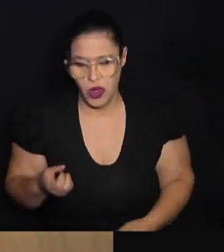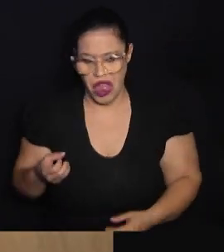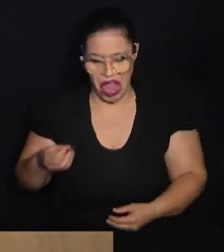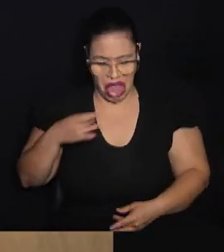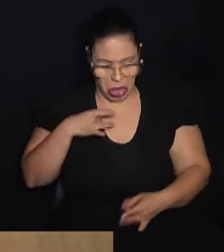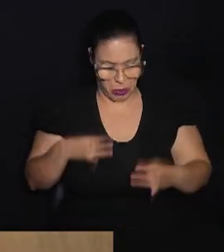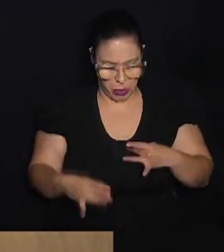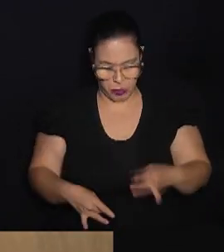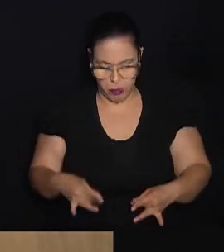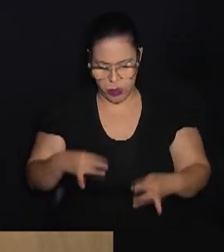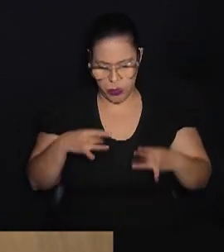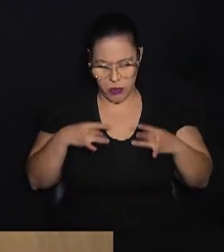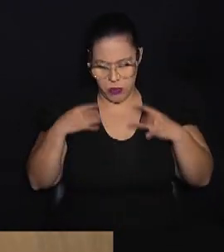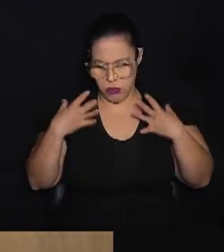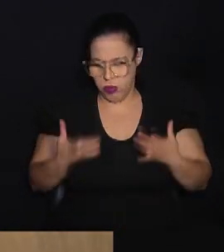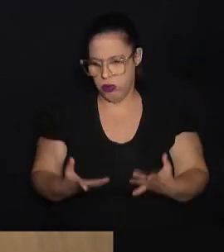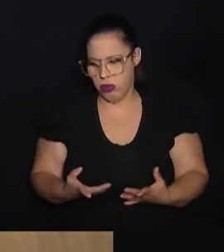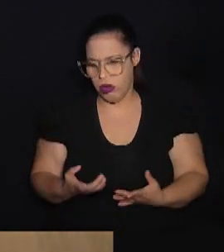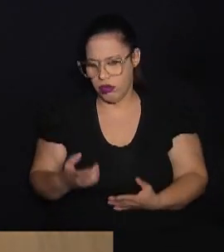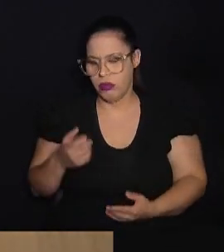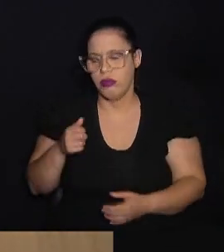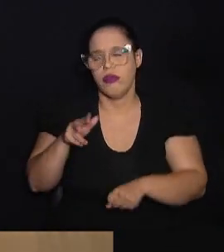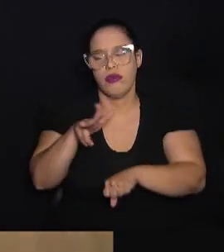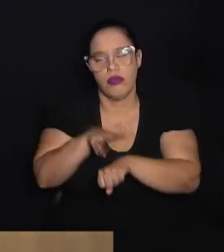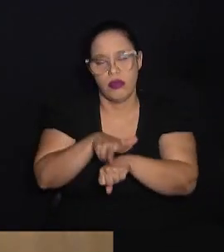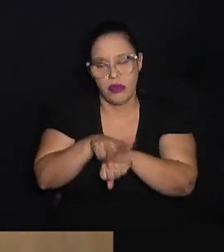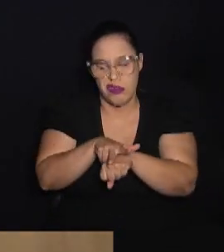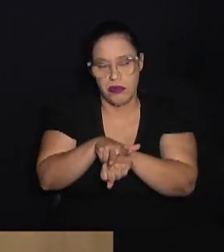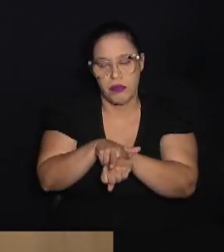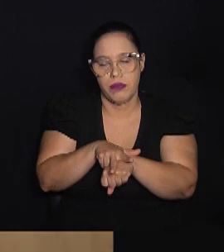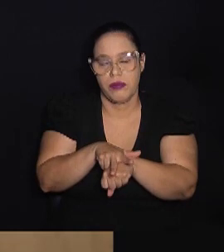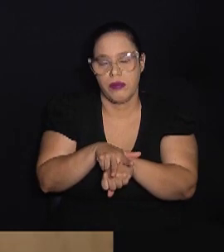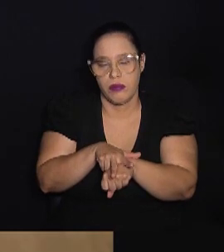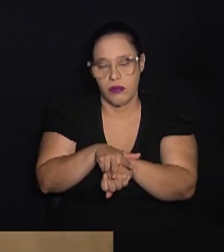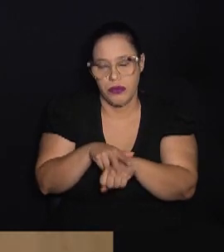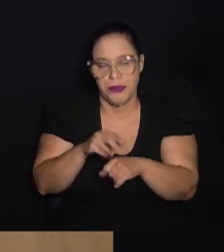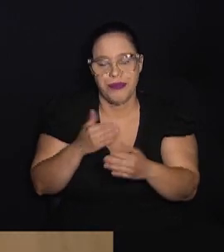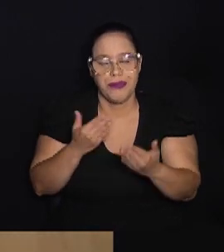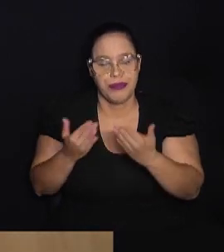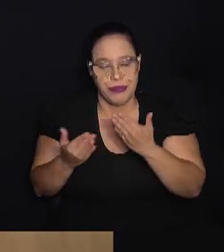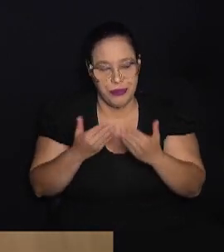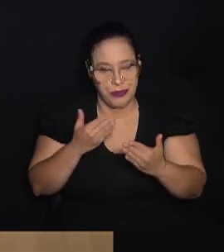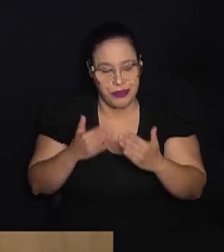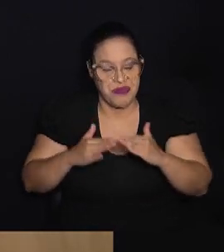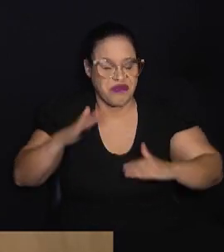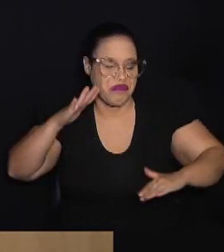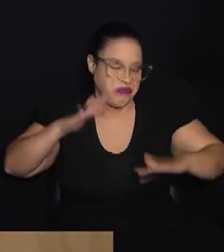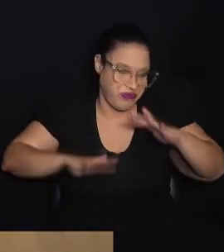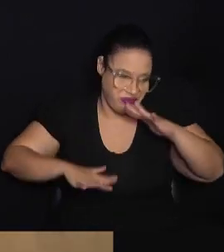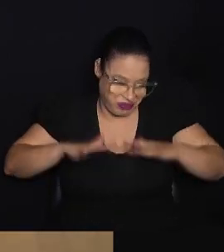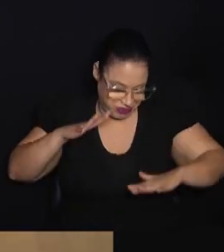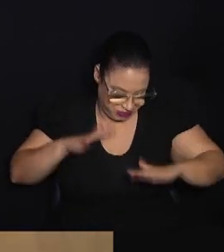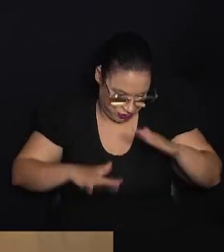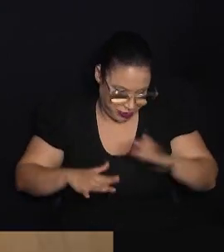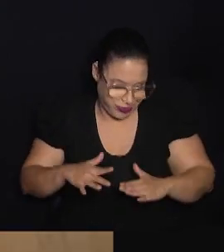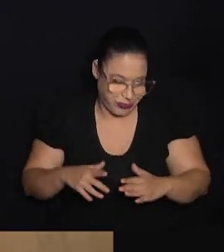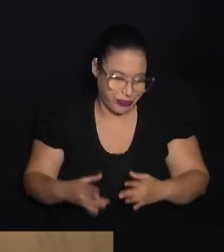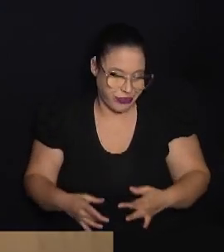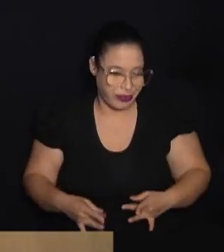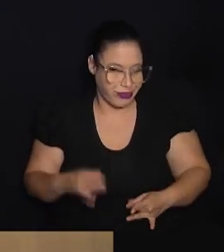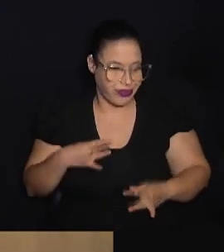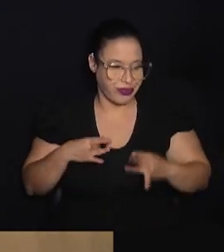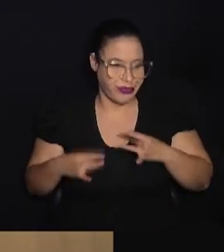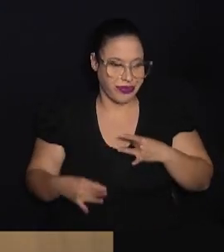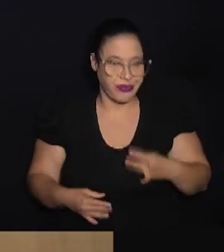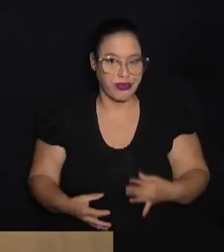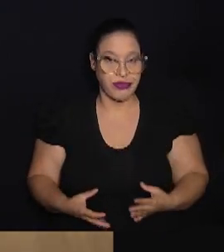suprafisiológicas que a gente tem visto nas pacientes, elas estão associadas ao desbalanço hormonal, inclusive ao aumento de